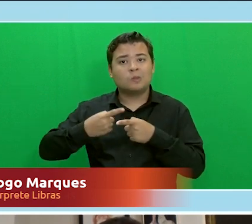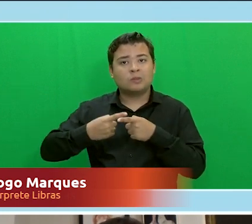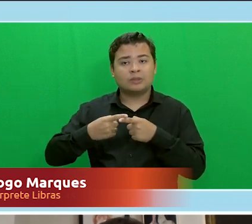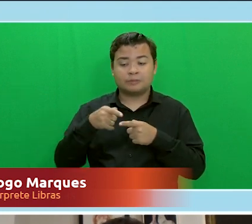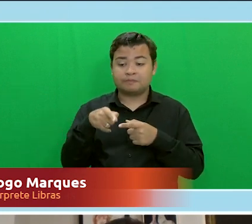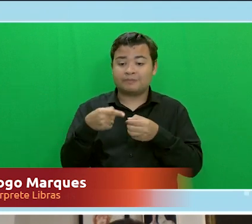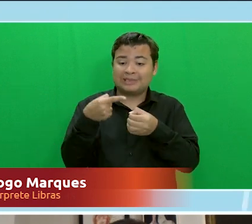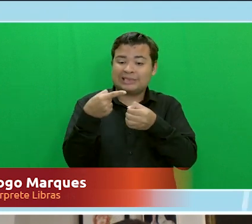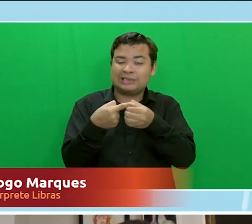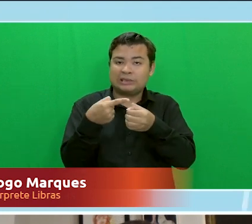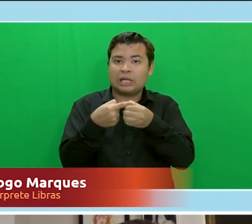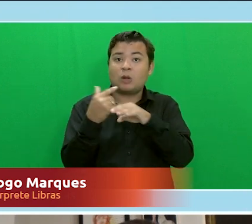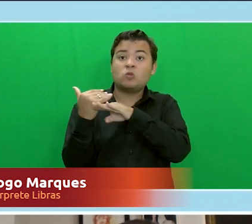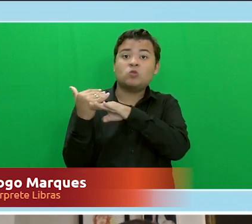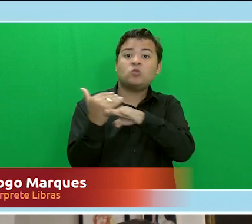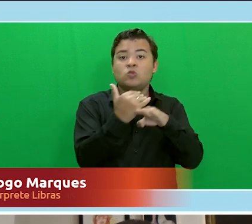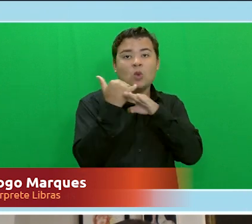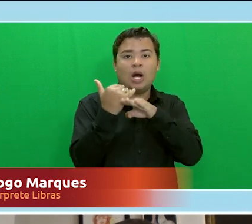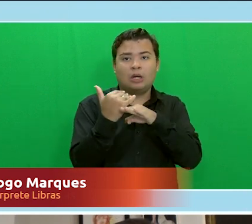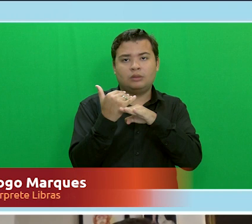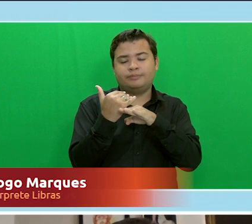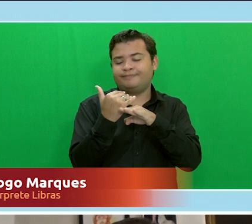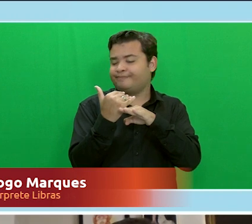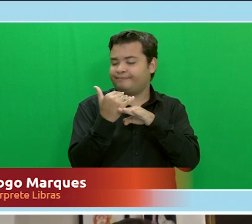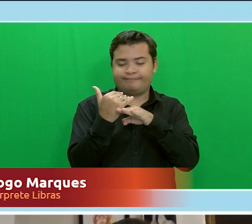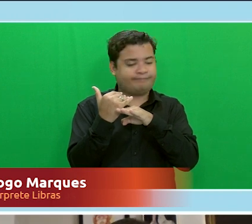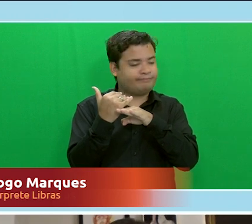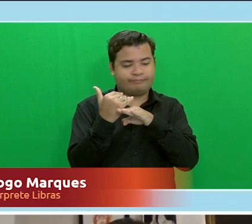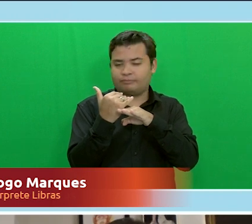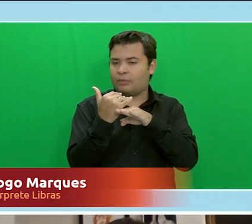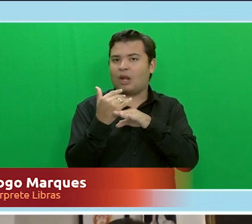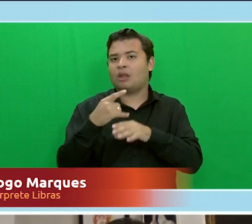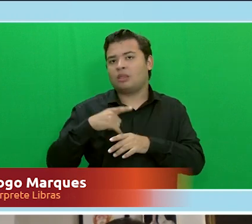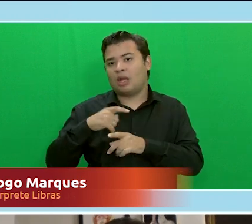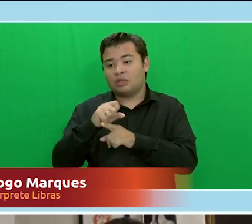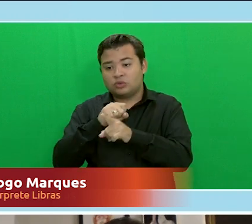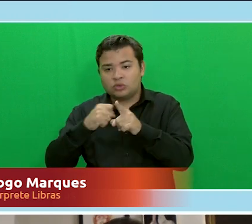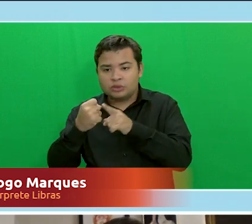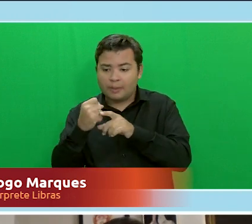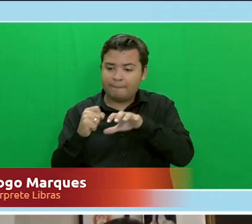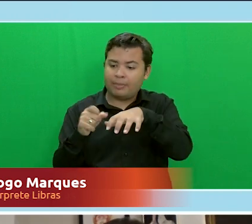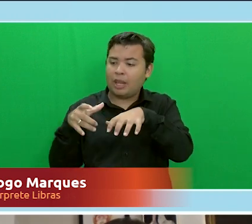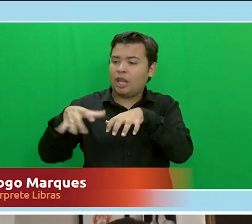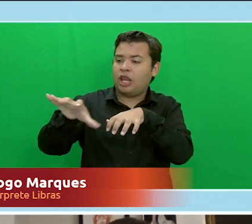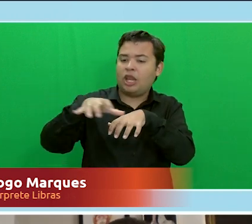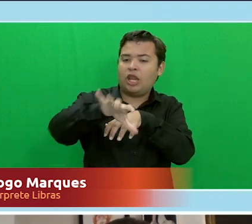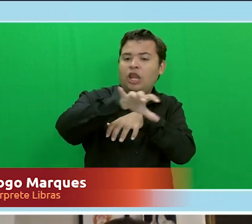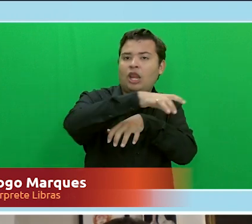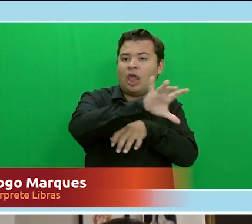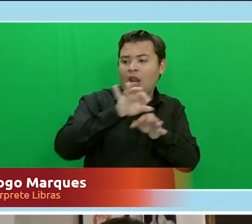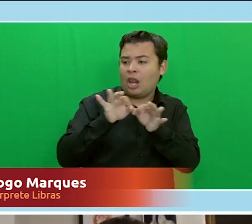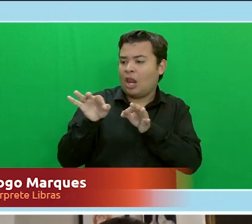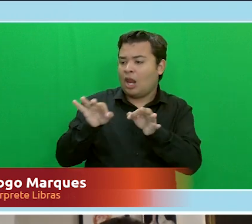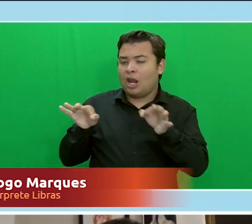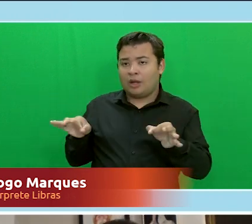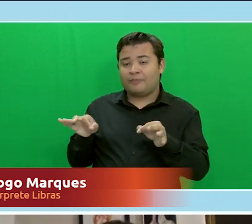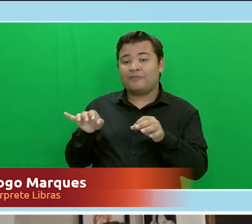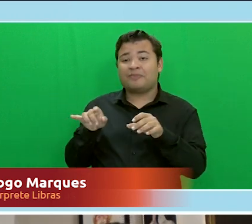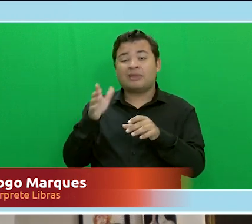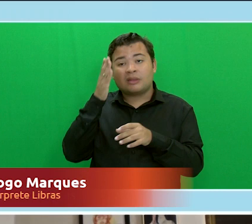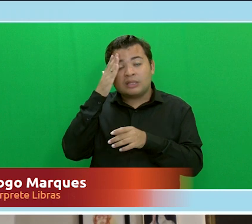dela ser desigual ou ter esse processo de exclusão socioespacial, a cidade ela é